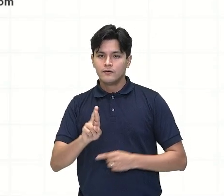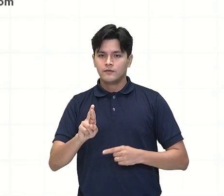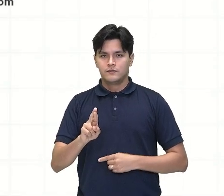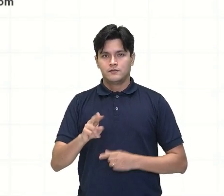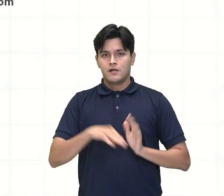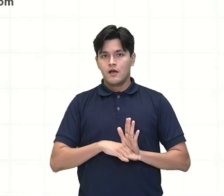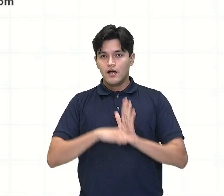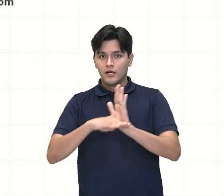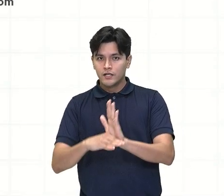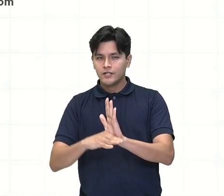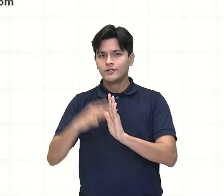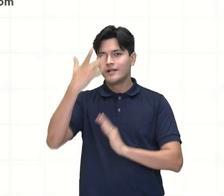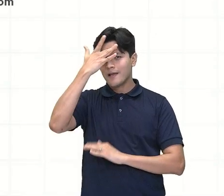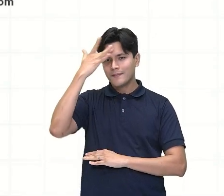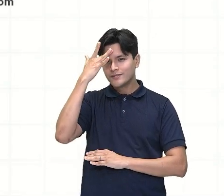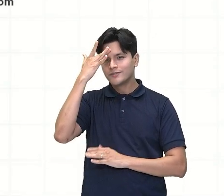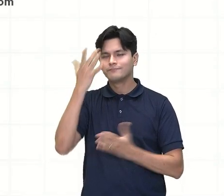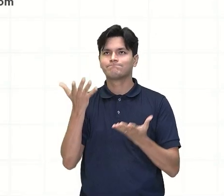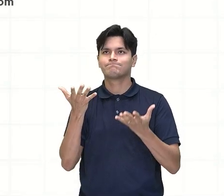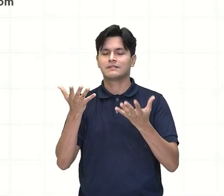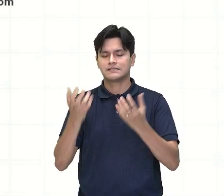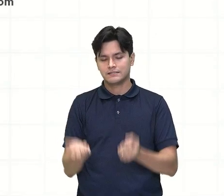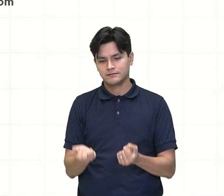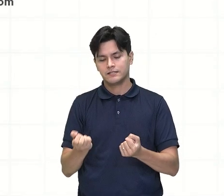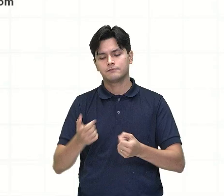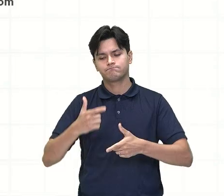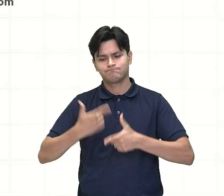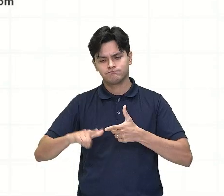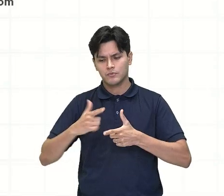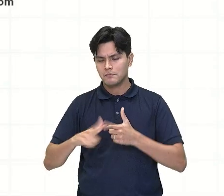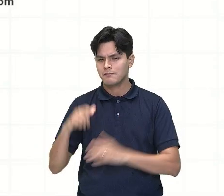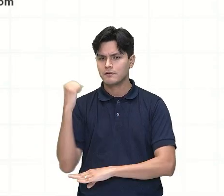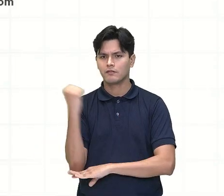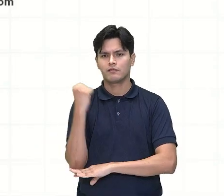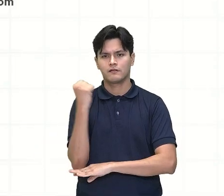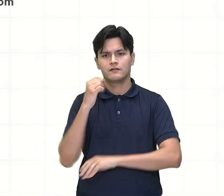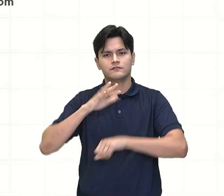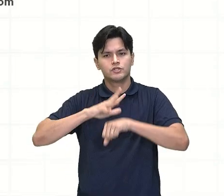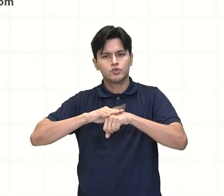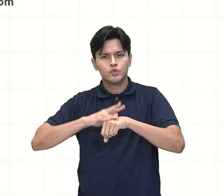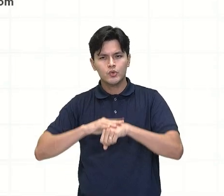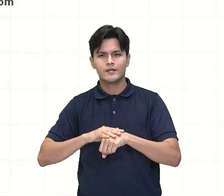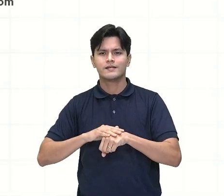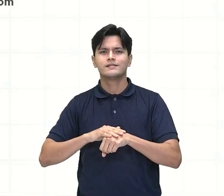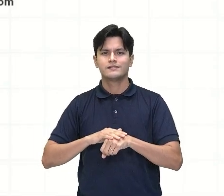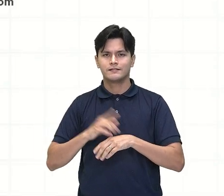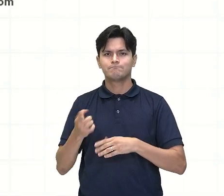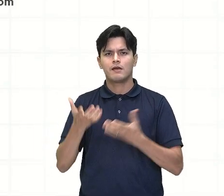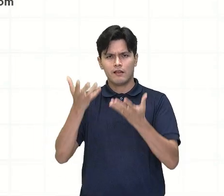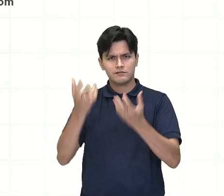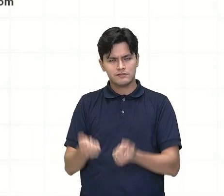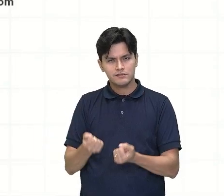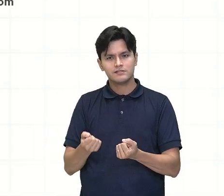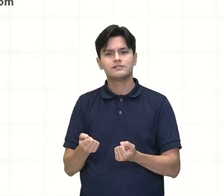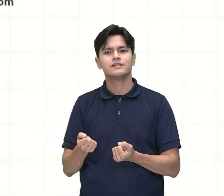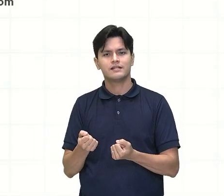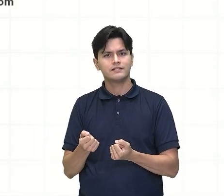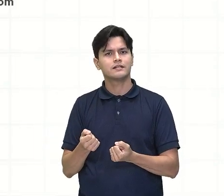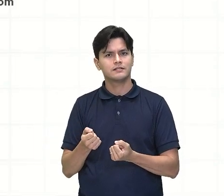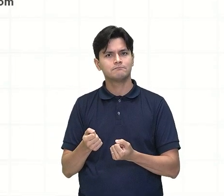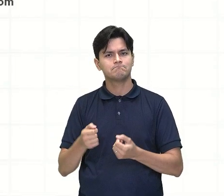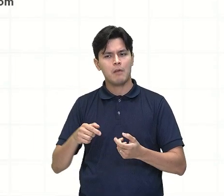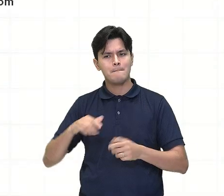doenças graves ou incuráveis, promovendo uma reinterpretação do sofrimento e uma aceitação serena da condição física,